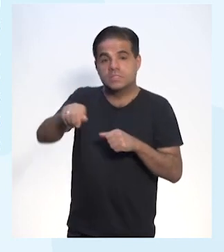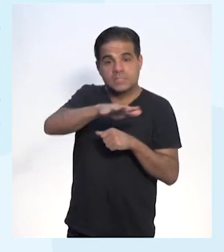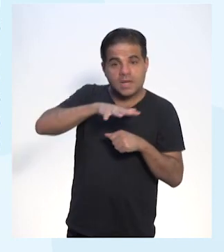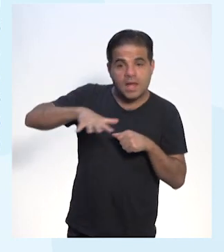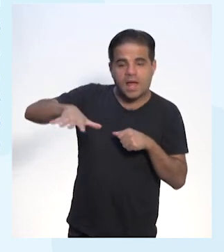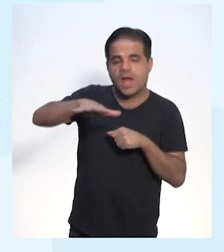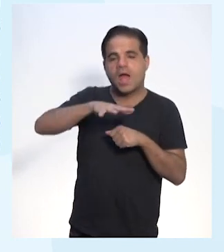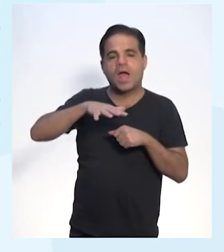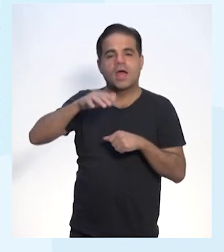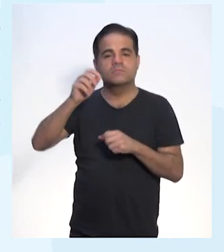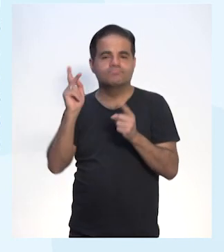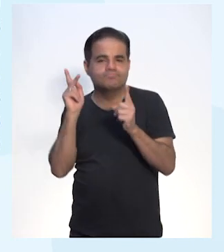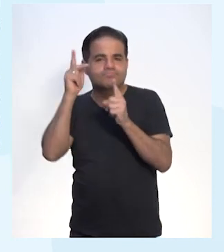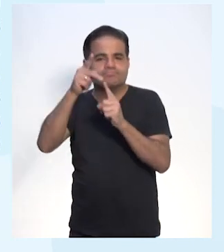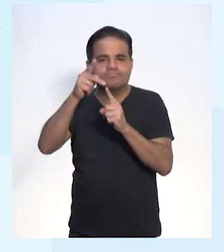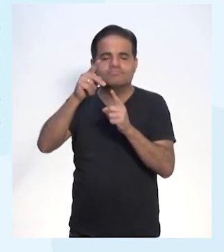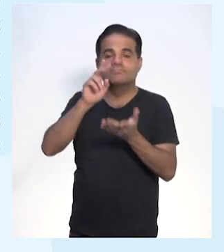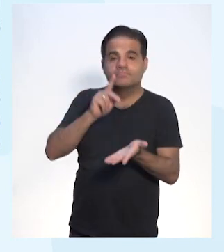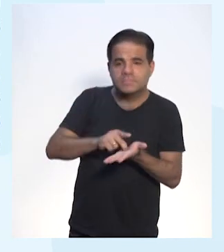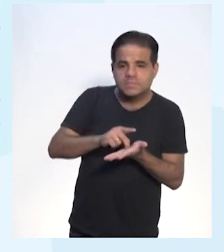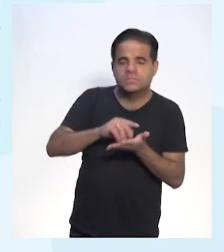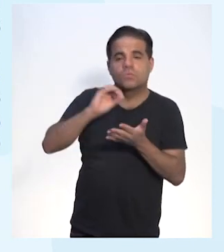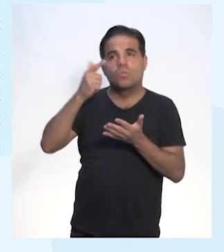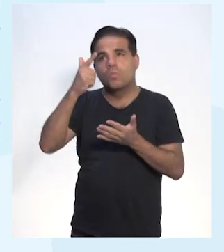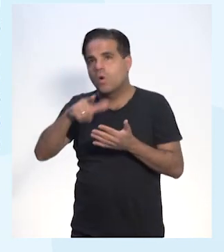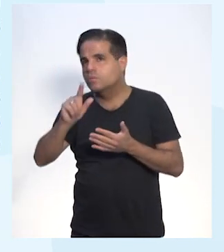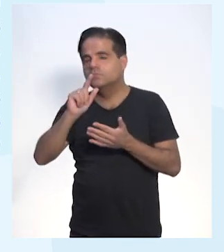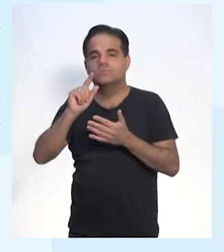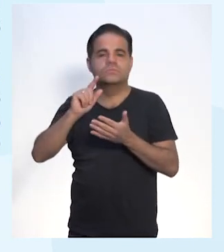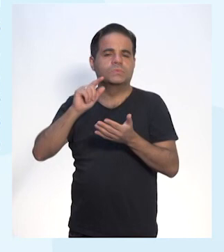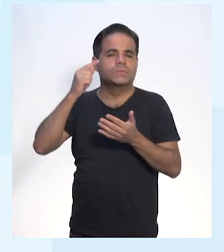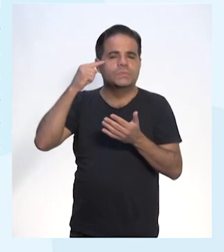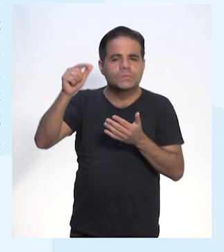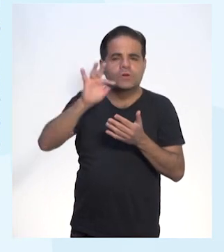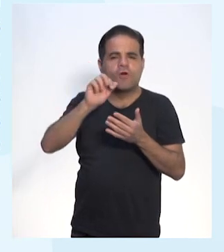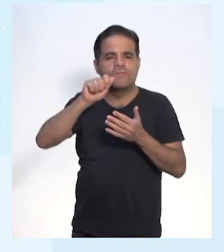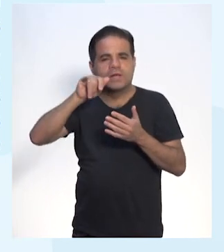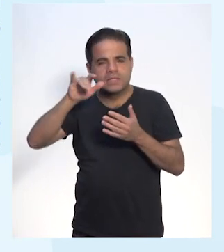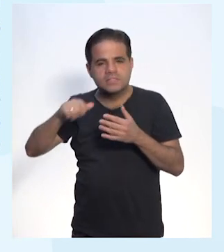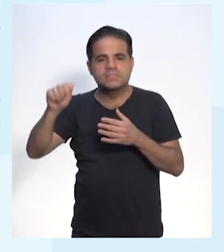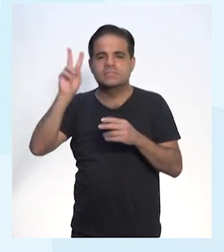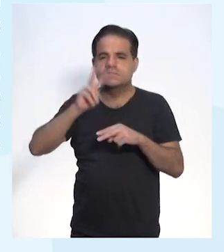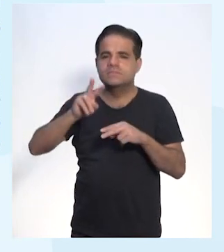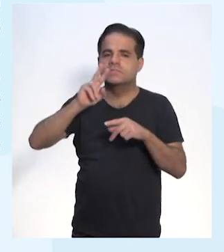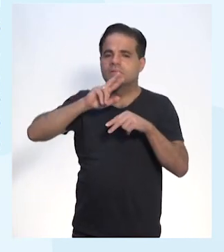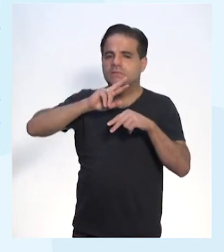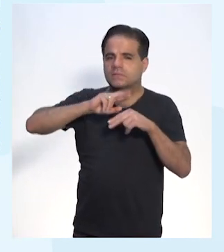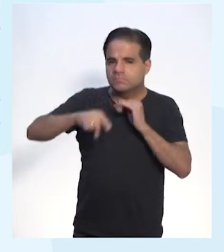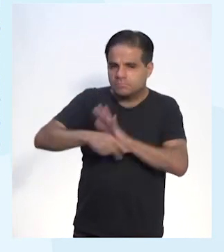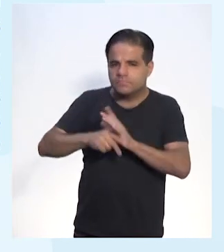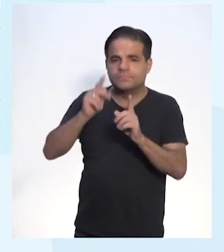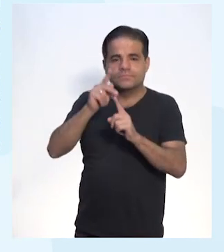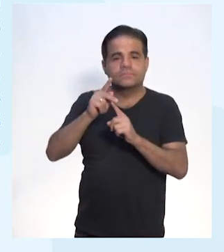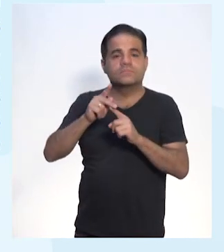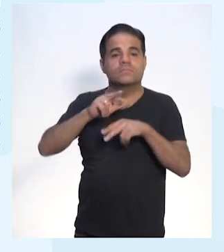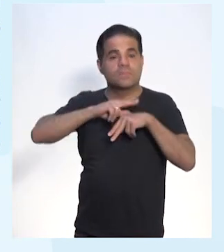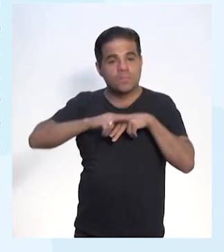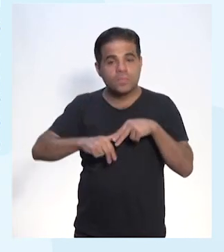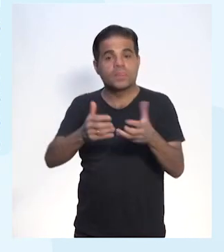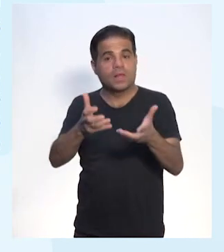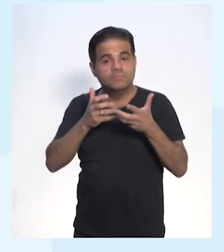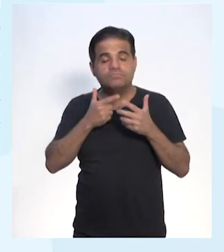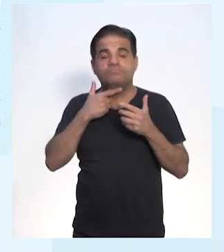cenários e personagens realistas ou de fantasia, observando os elementos da estrutura narrativa própria ao gênero